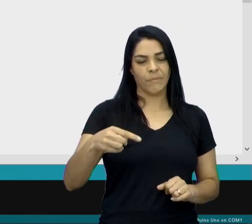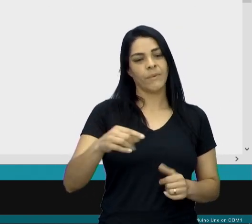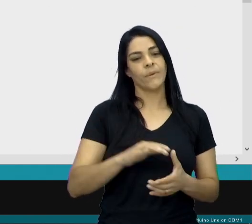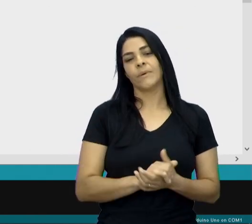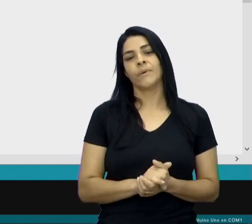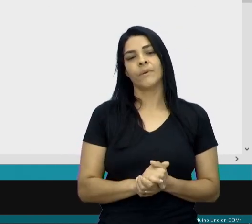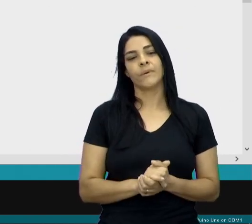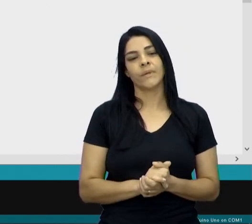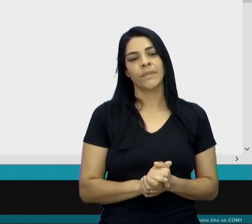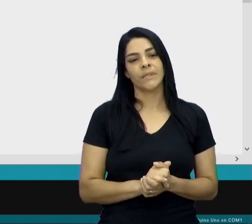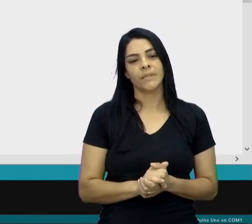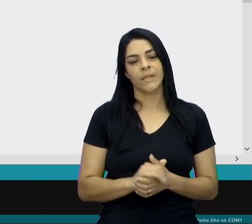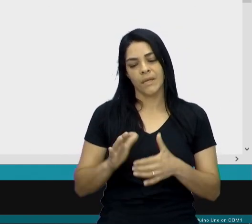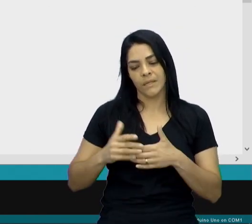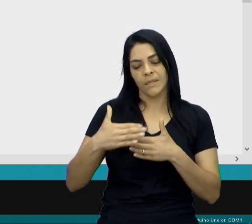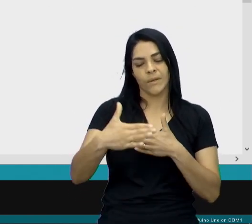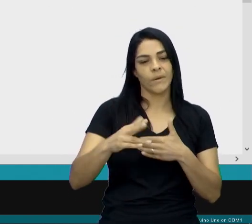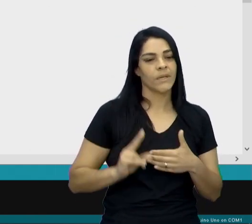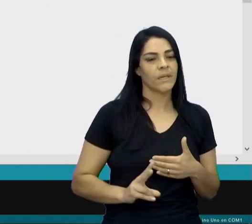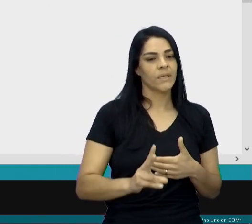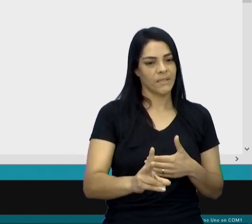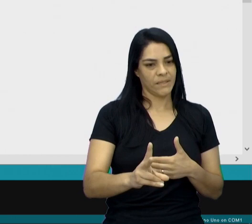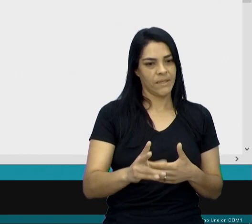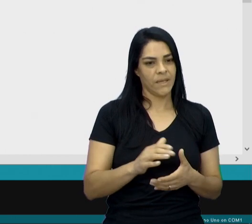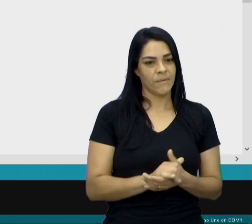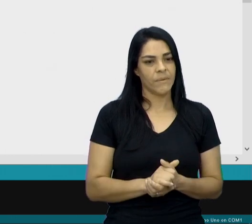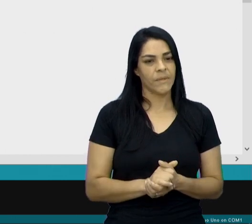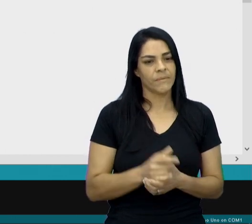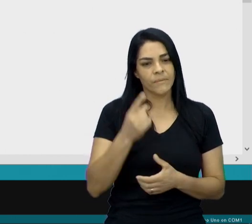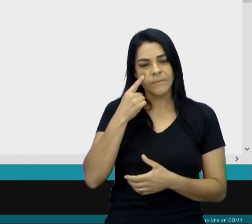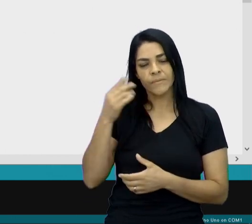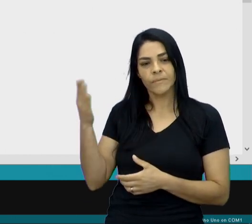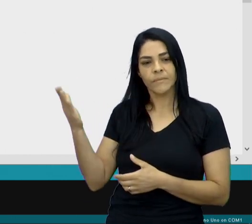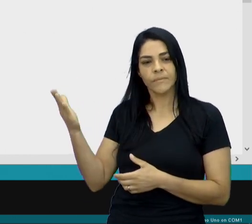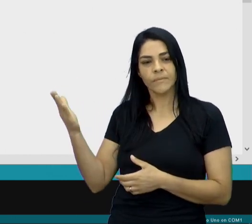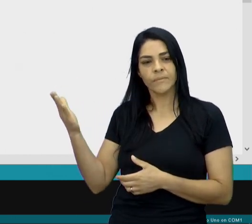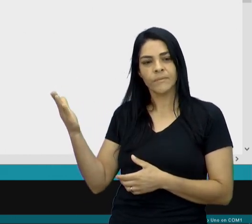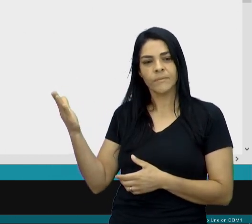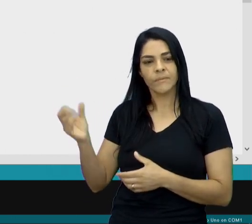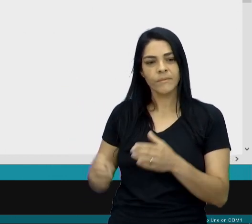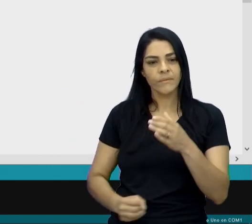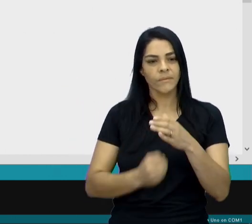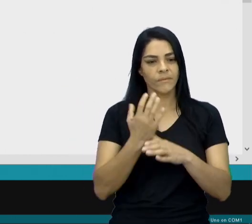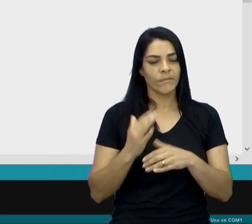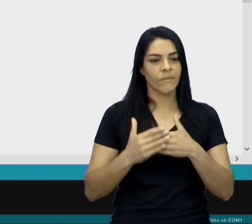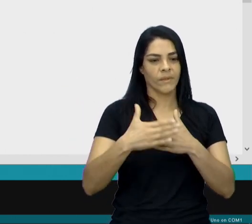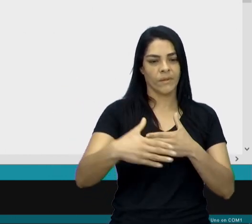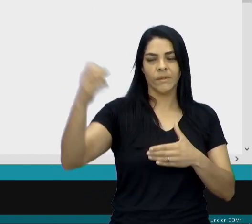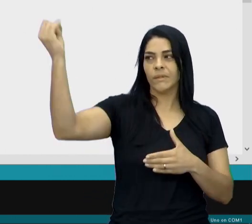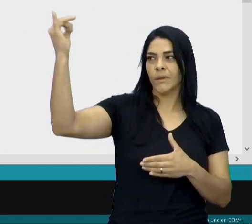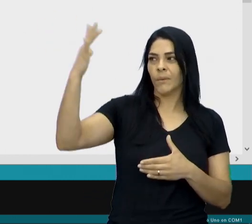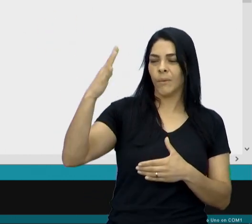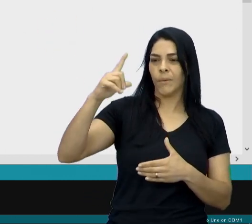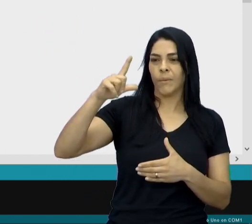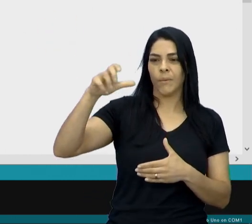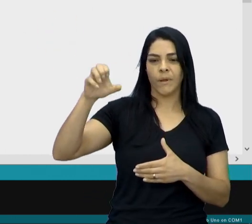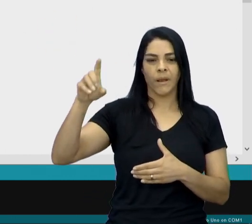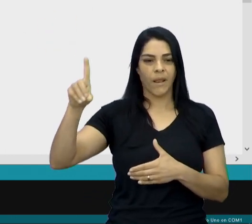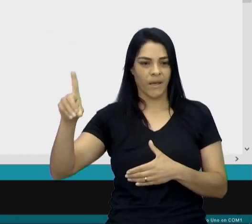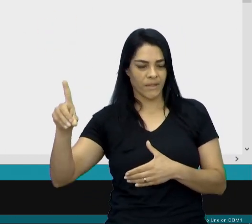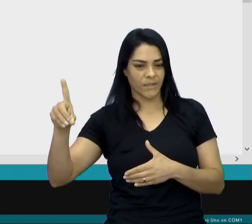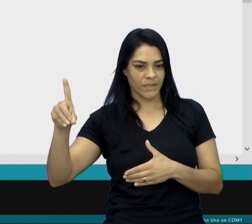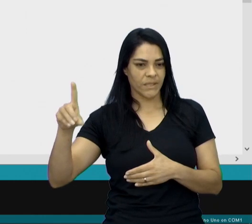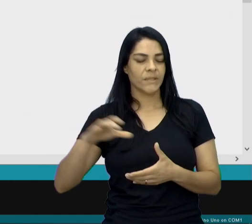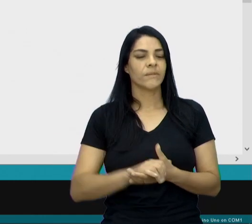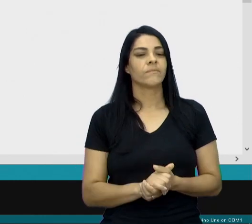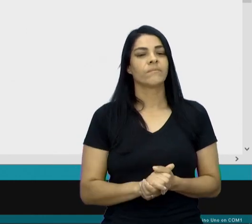que que você vai fazer? Ó, toda vez reproduzir a sequência e acender o LEDs, tá certo? Mas não é acender aleatoriamente,